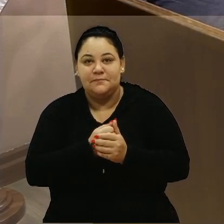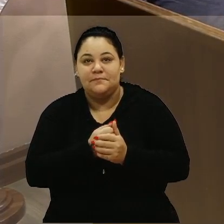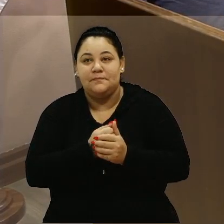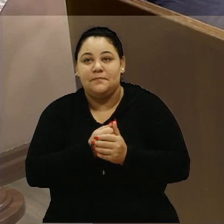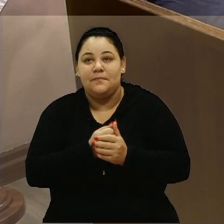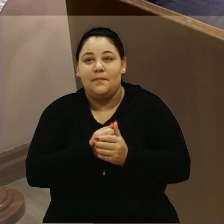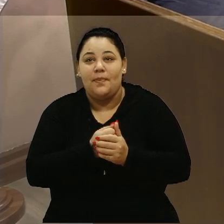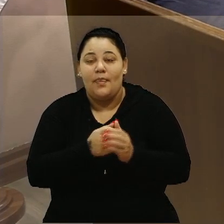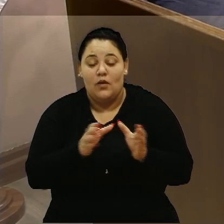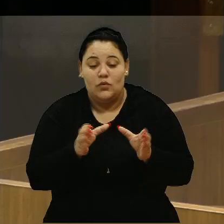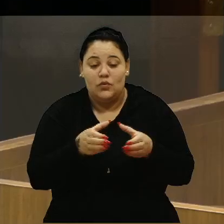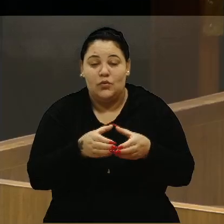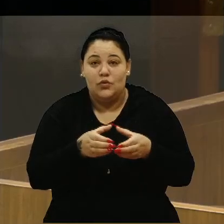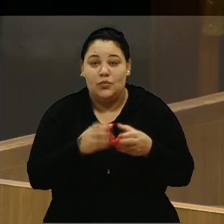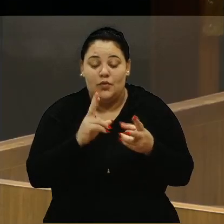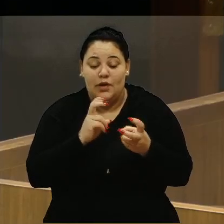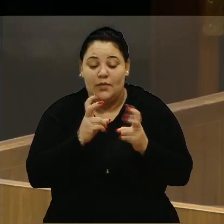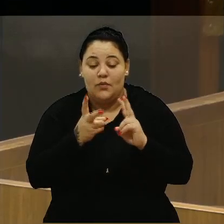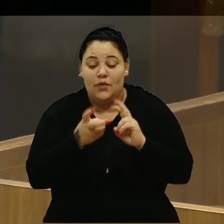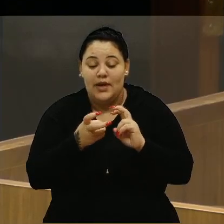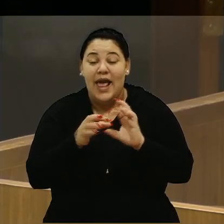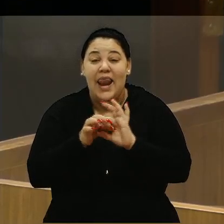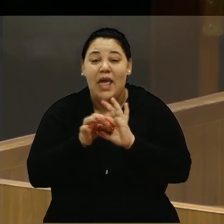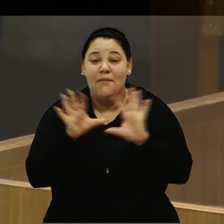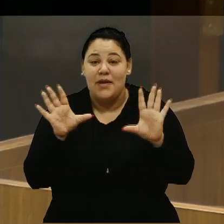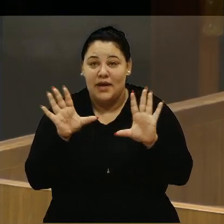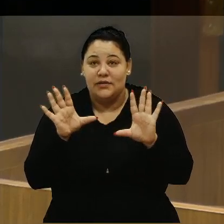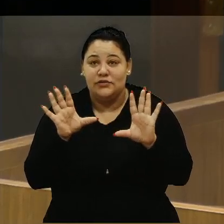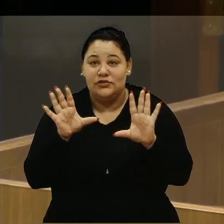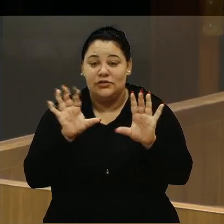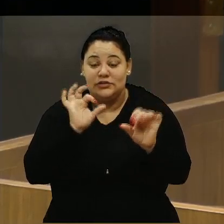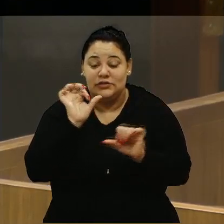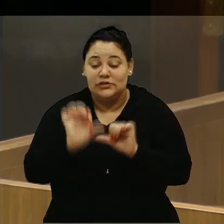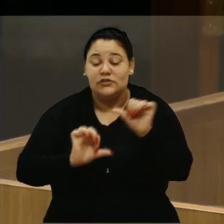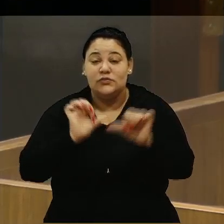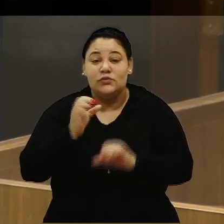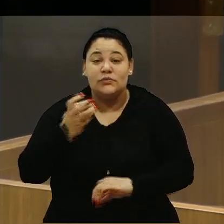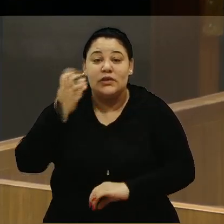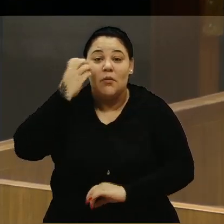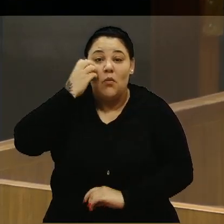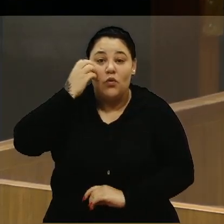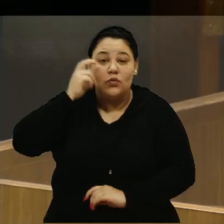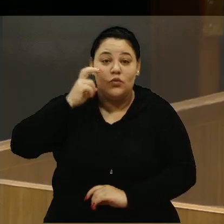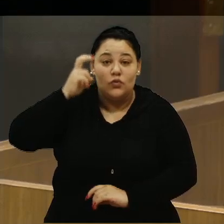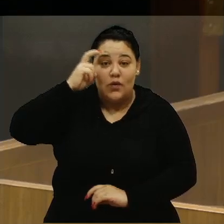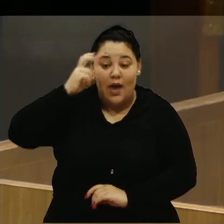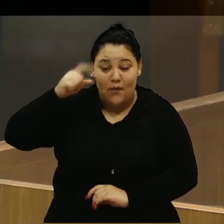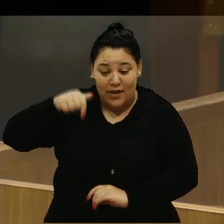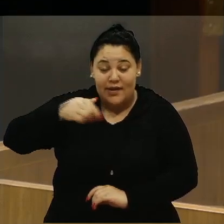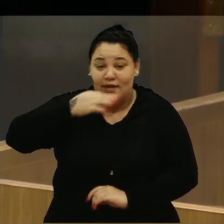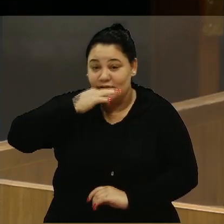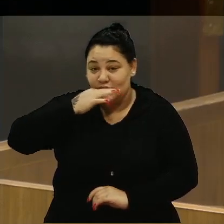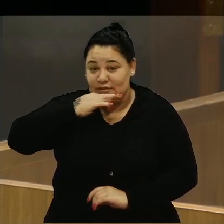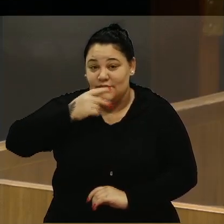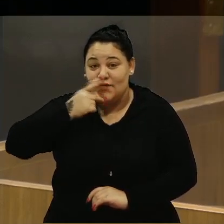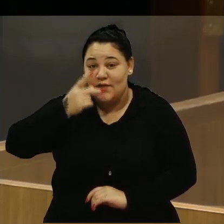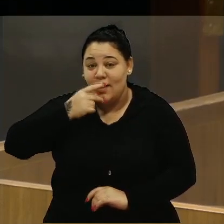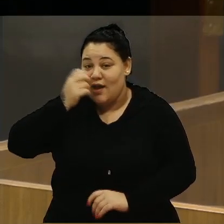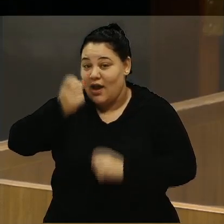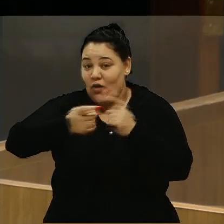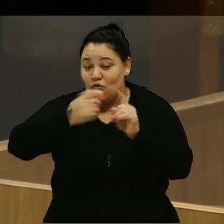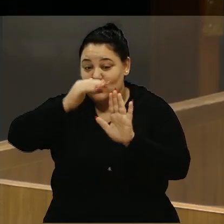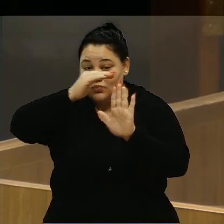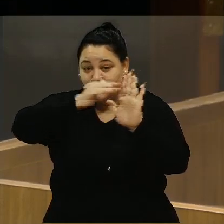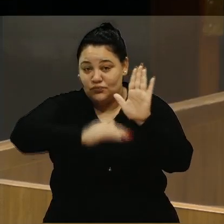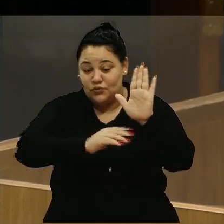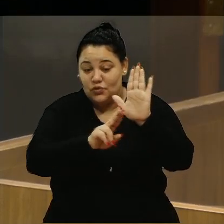O Grupo de Capoeira Liberdade se tornou um patrimônio cultural de Caxias do Sul. Citaremos alguns nomes para